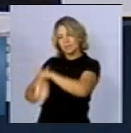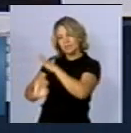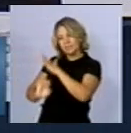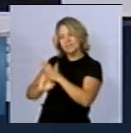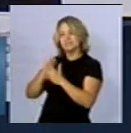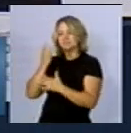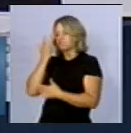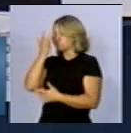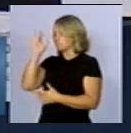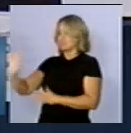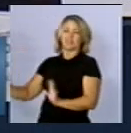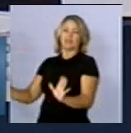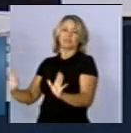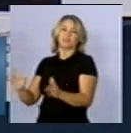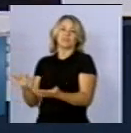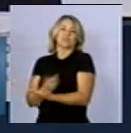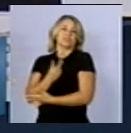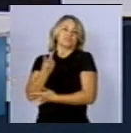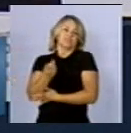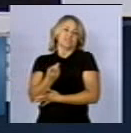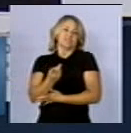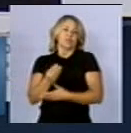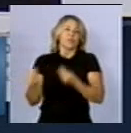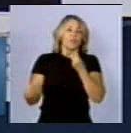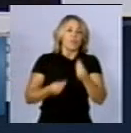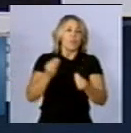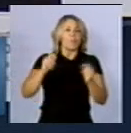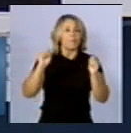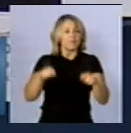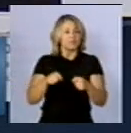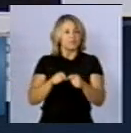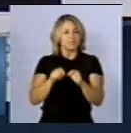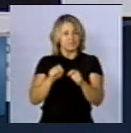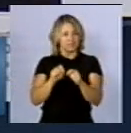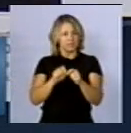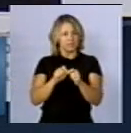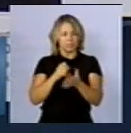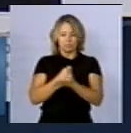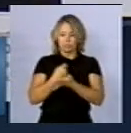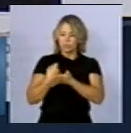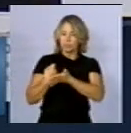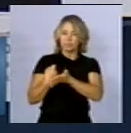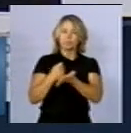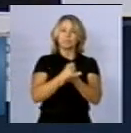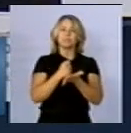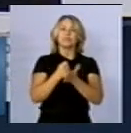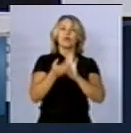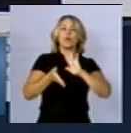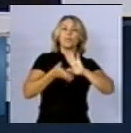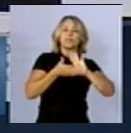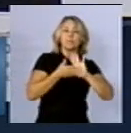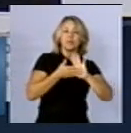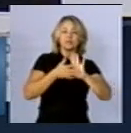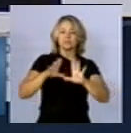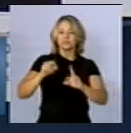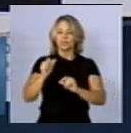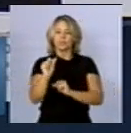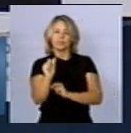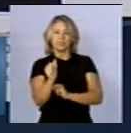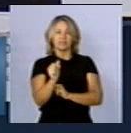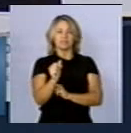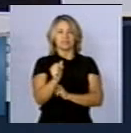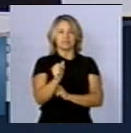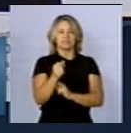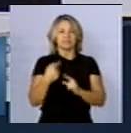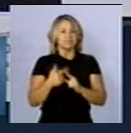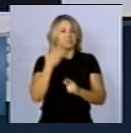danos que causa como é que alguém pode fazer uma proposta com valor fechado quando está do jeitão